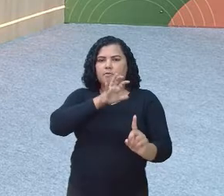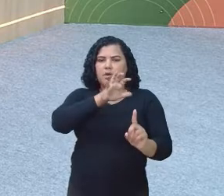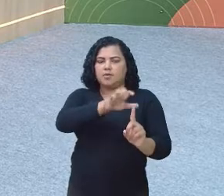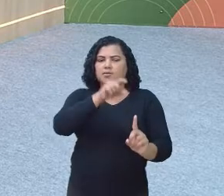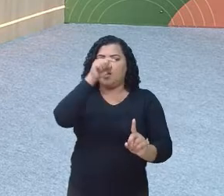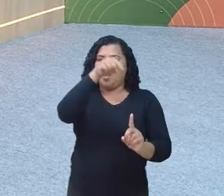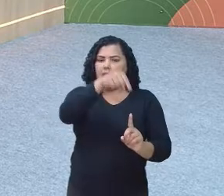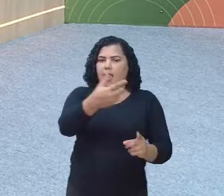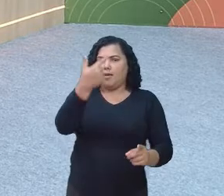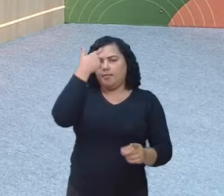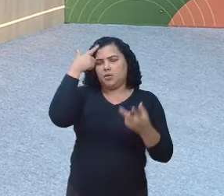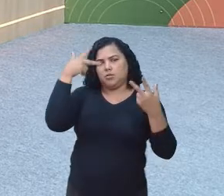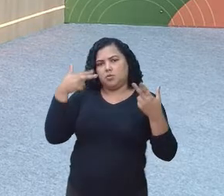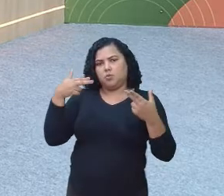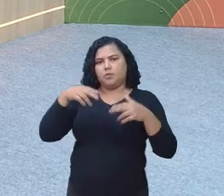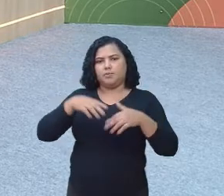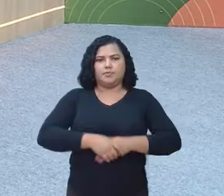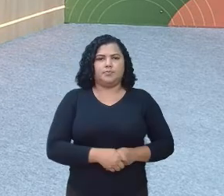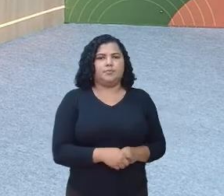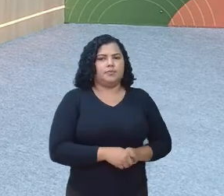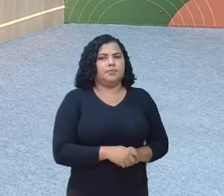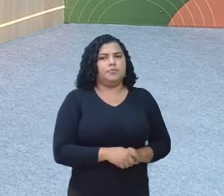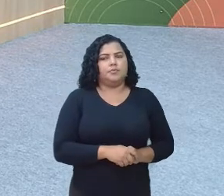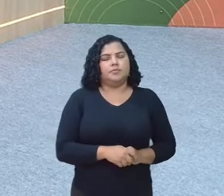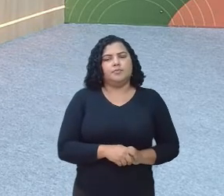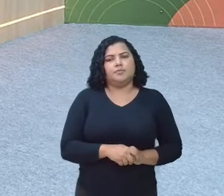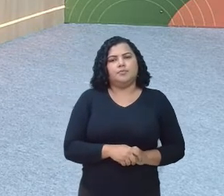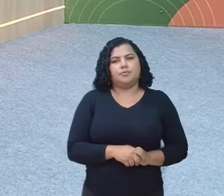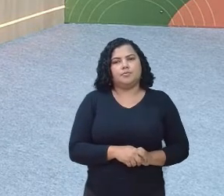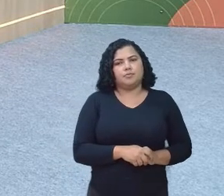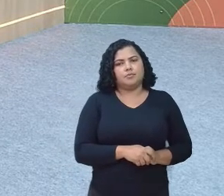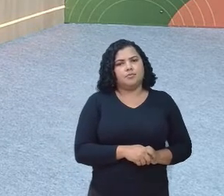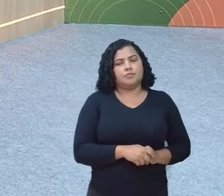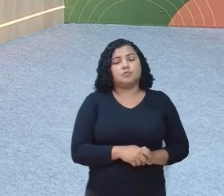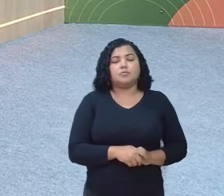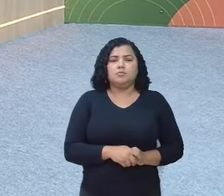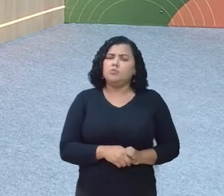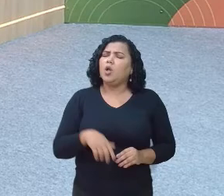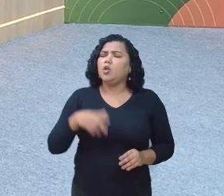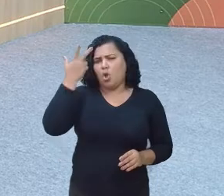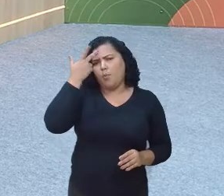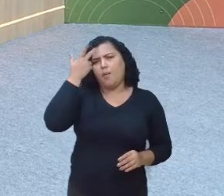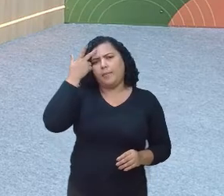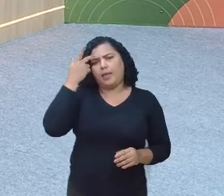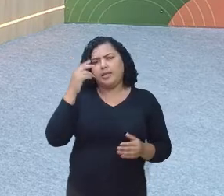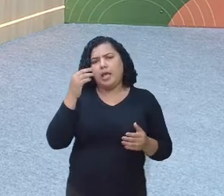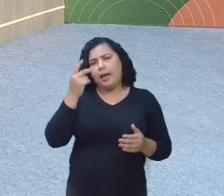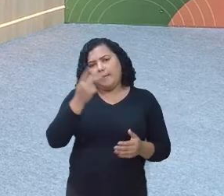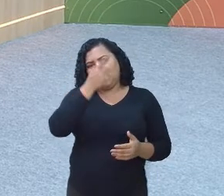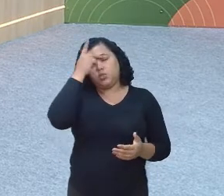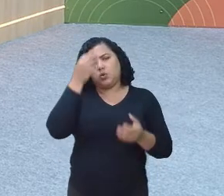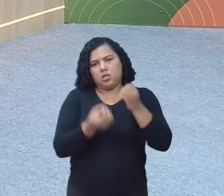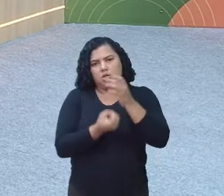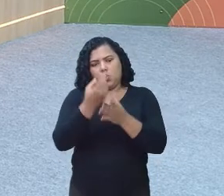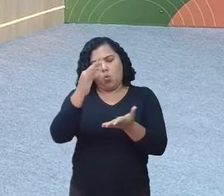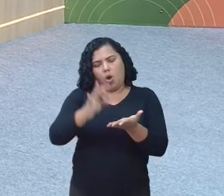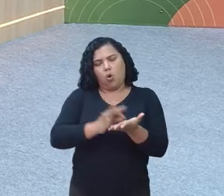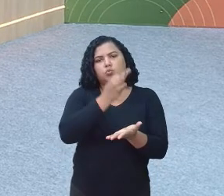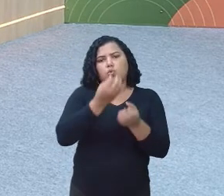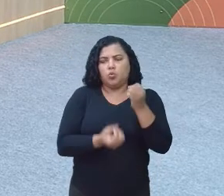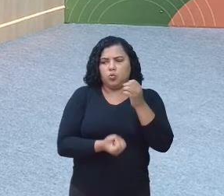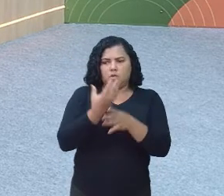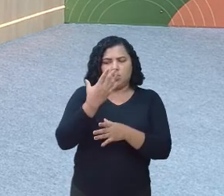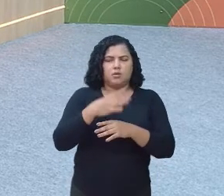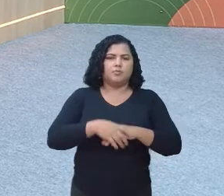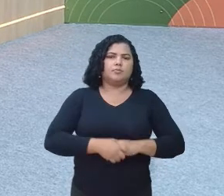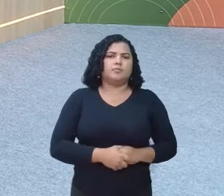de que eu estou correta diante de outro. Geralmente são assinados pelo autor, então a gente consegue facilmente reconhecer a autoria dos